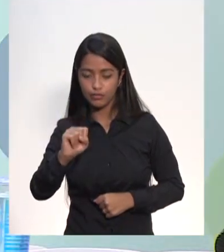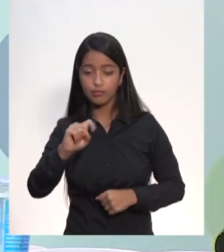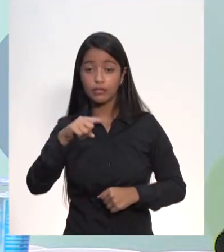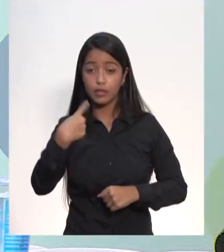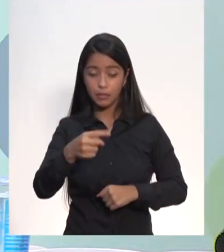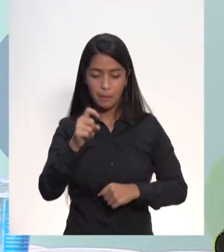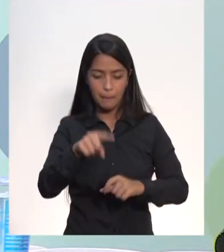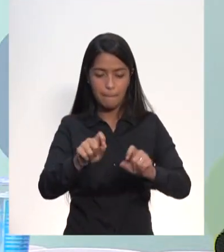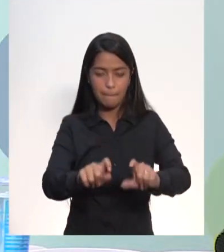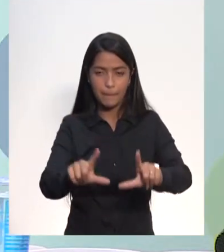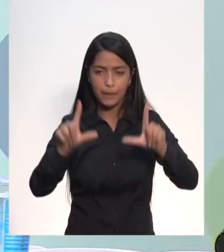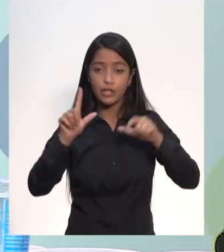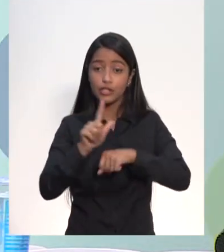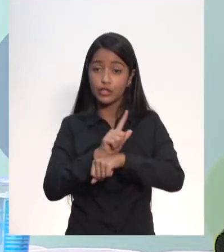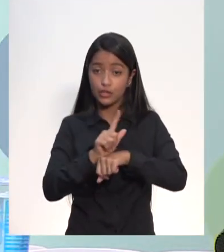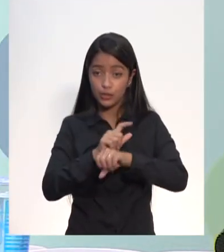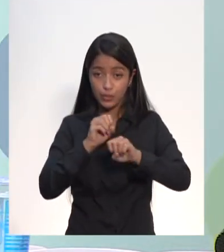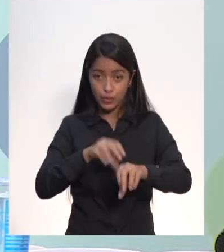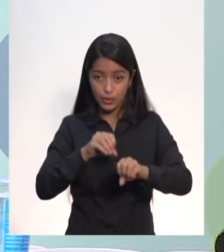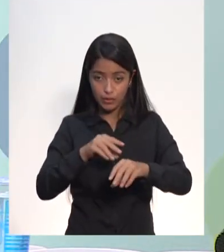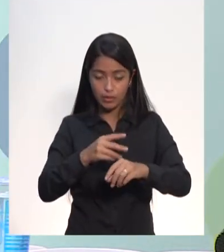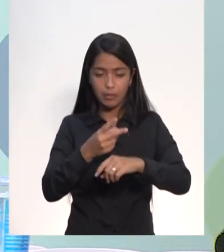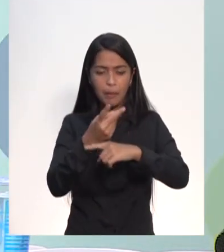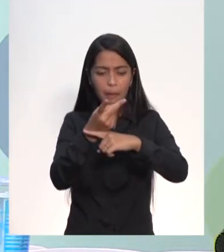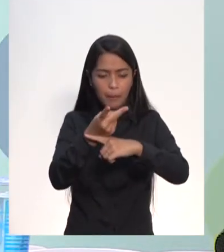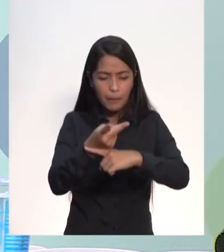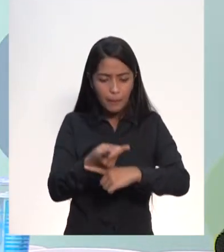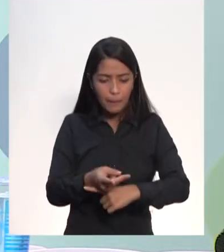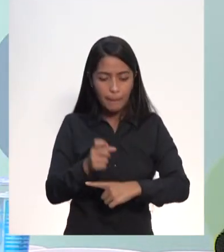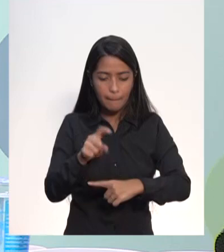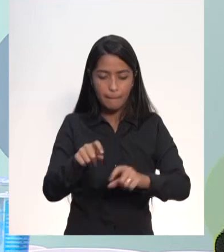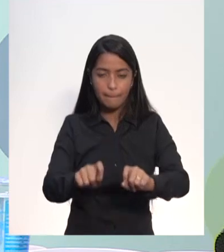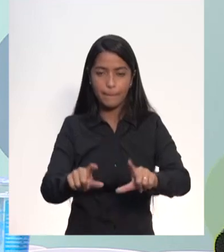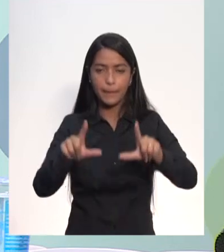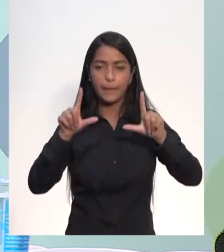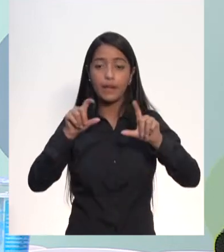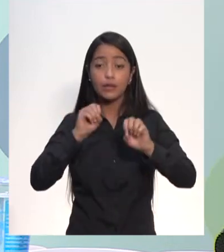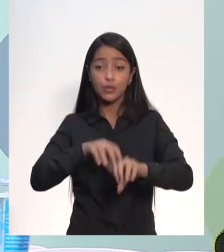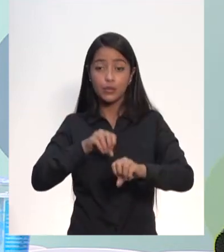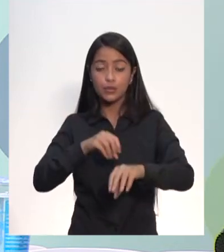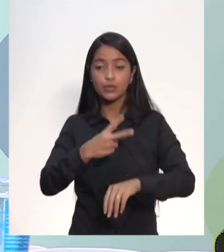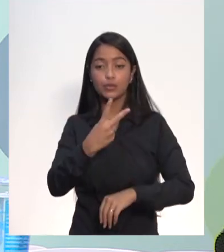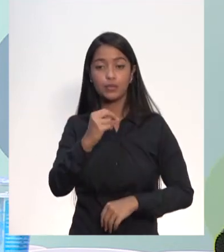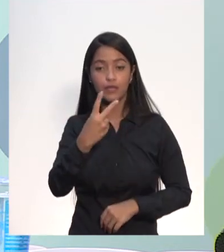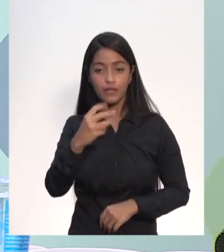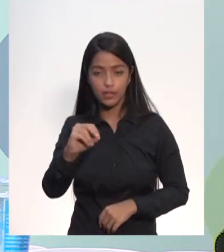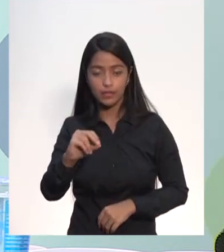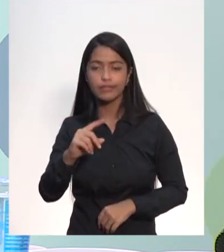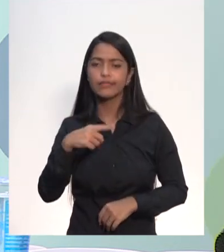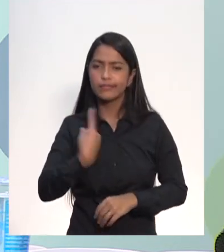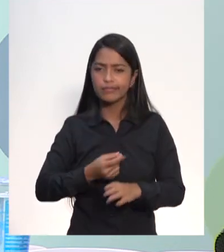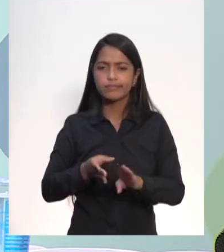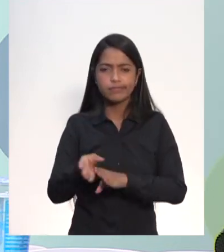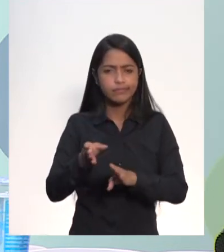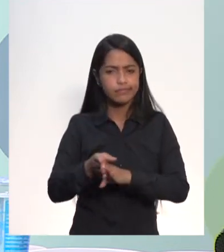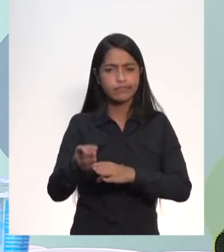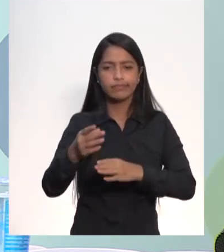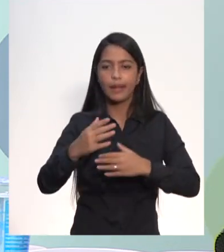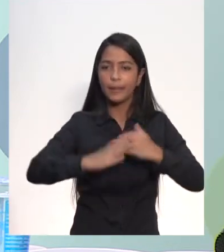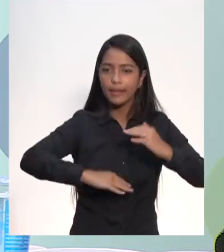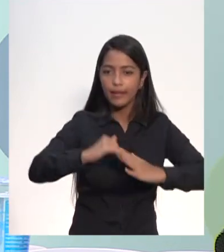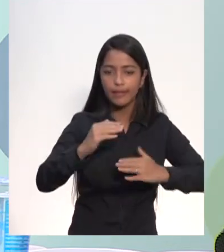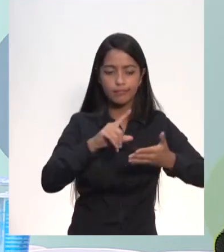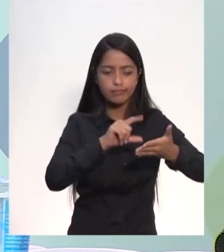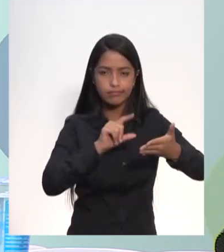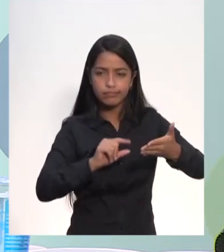Replanejamento 2020. Então, além de todas essas sugestões que nós demos aqui das pautas, documentos orientadores, as habilidades, nós